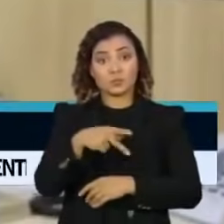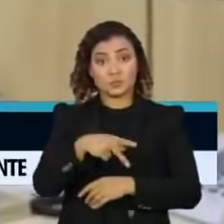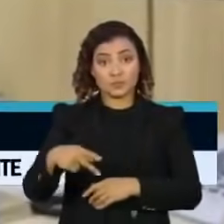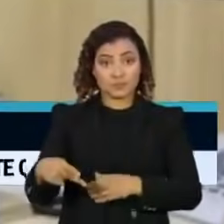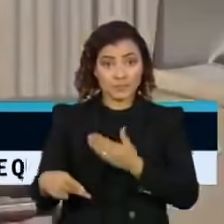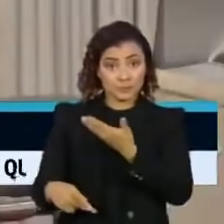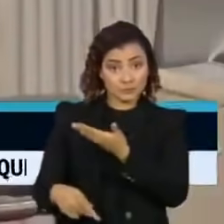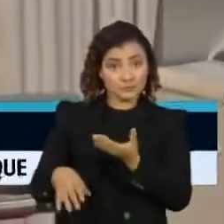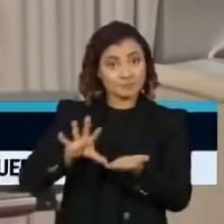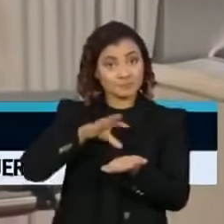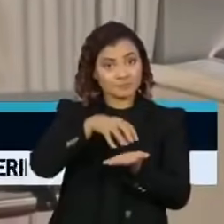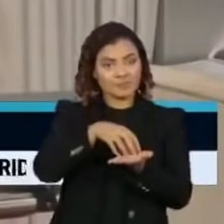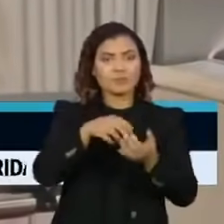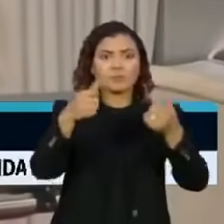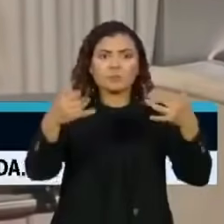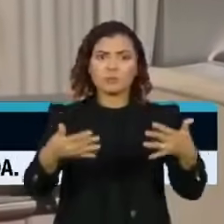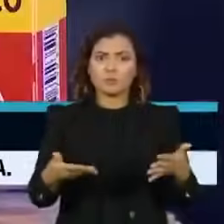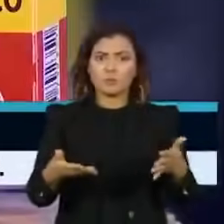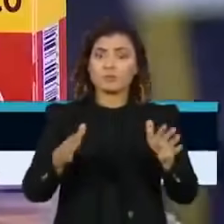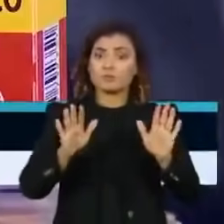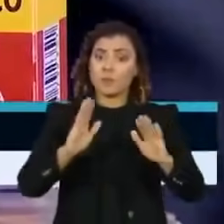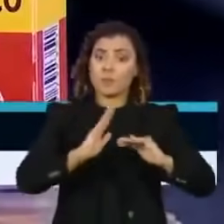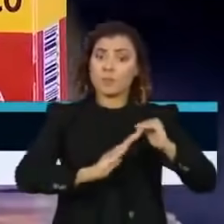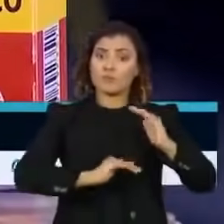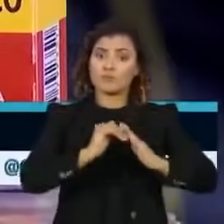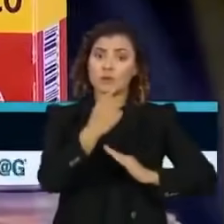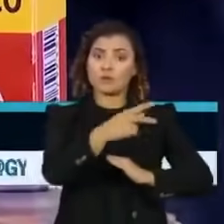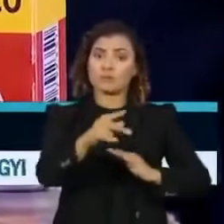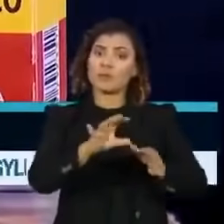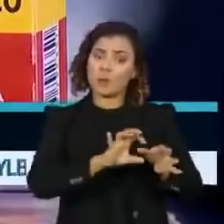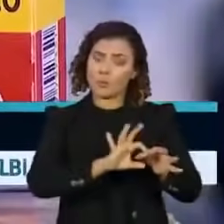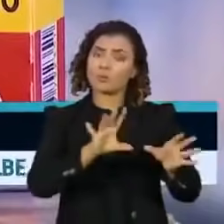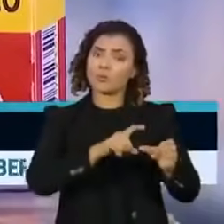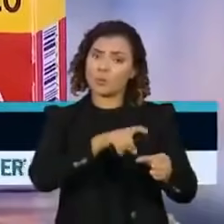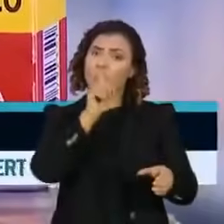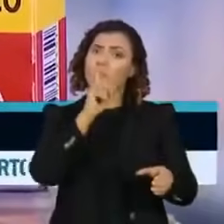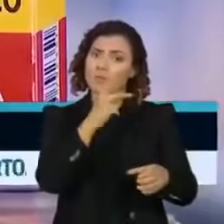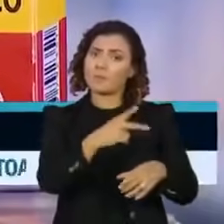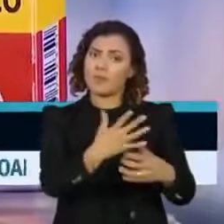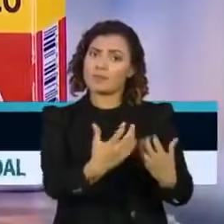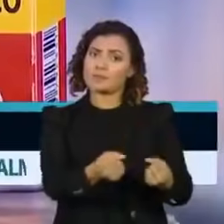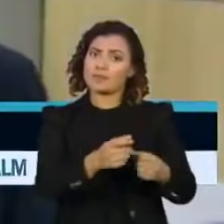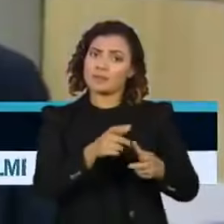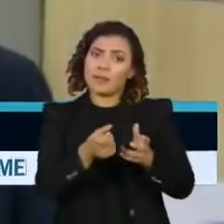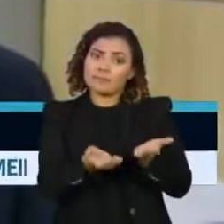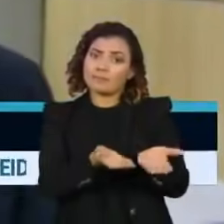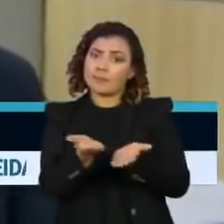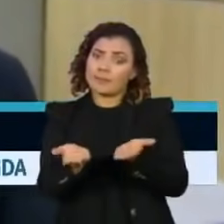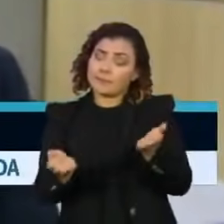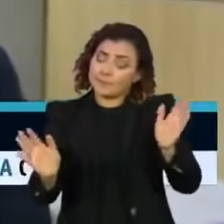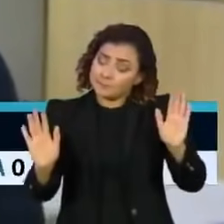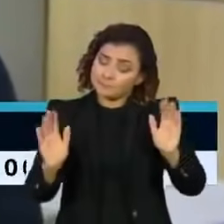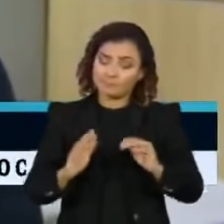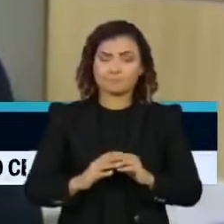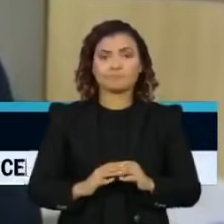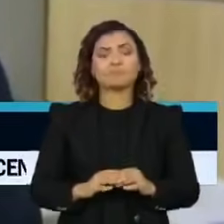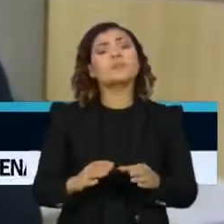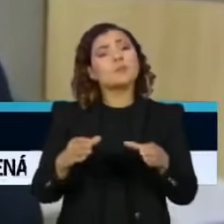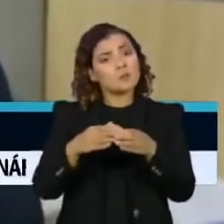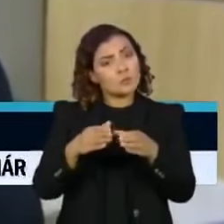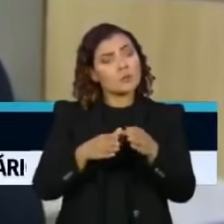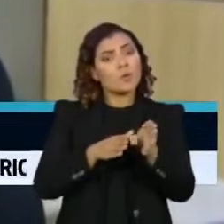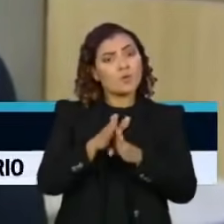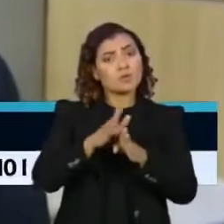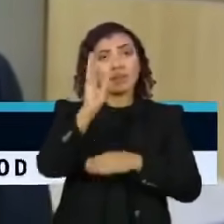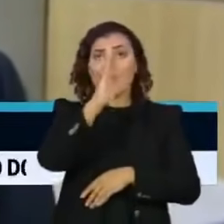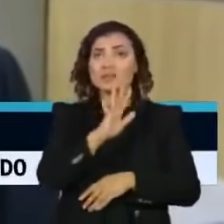vice-presidente da instituição deixou claro que os profissionais têm autonomia para adotar os medicamentos medicina